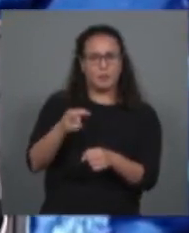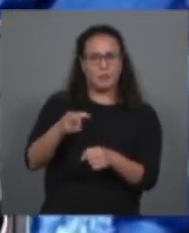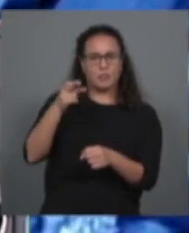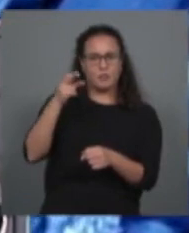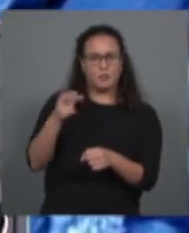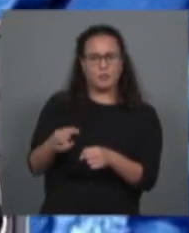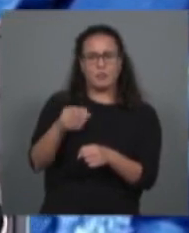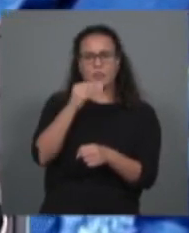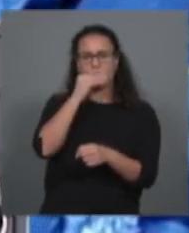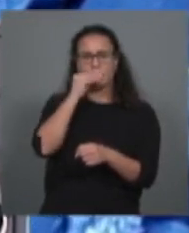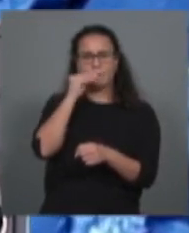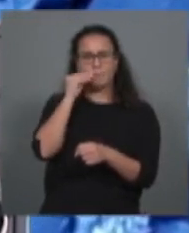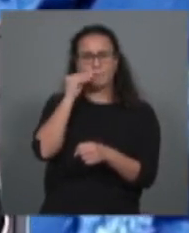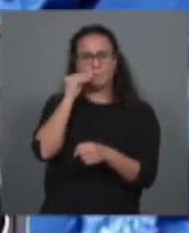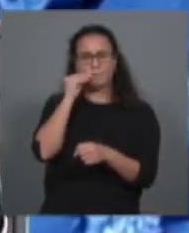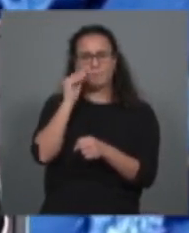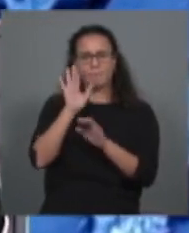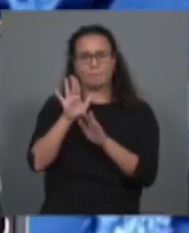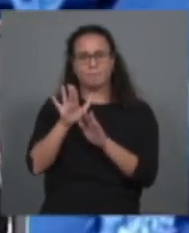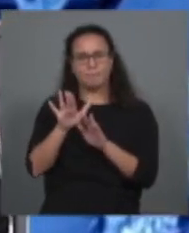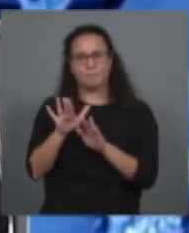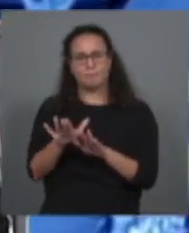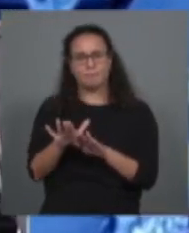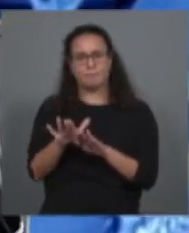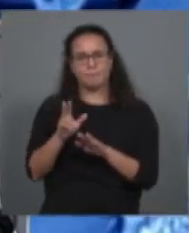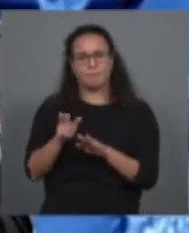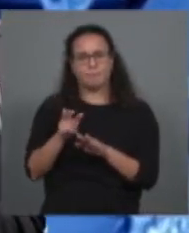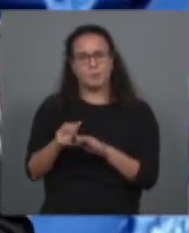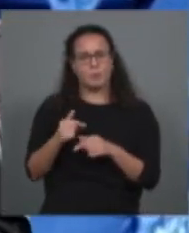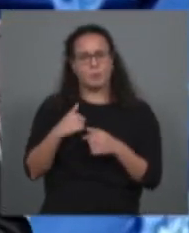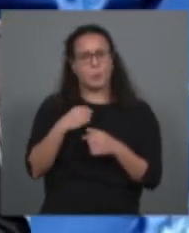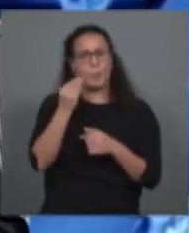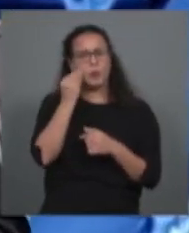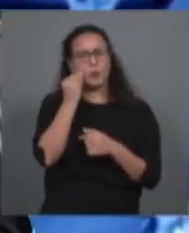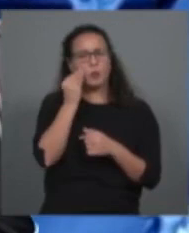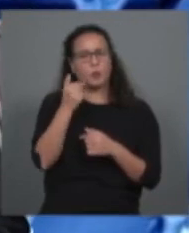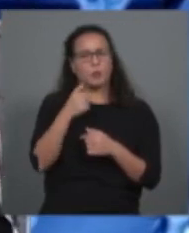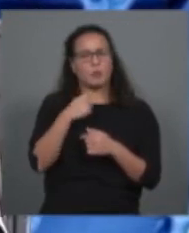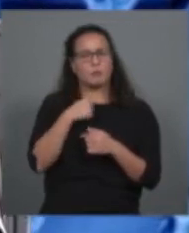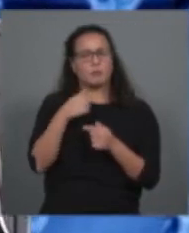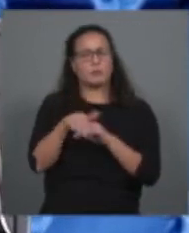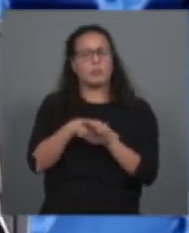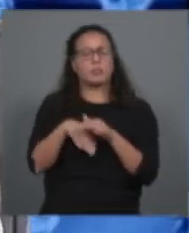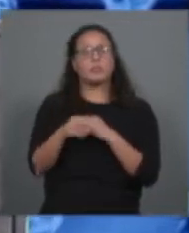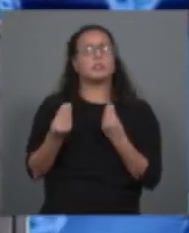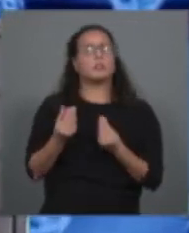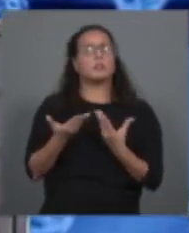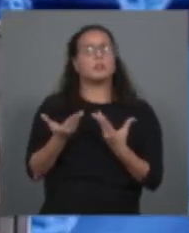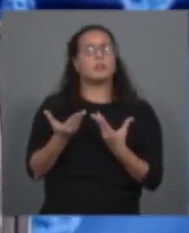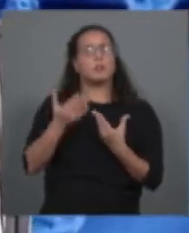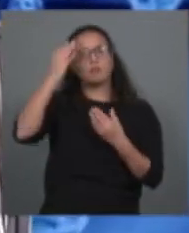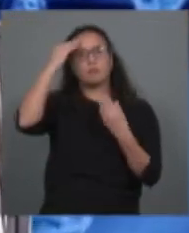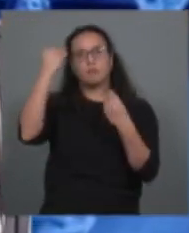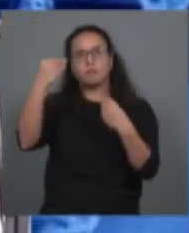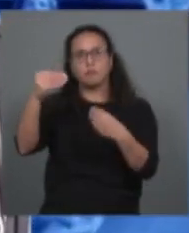é uma violência permanente. E às vezes não temos como reagir. A única maneira de reagir é, de facto, através da educação. O que é que a educação